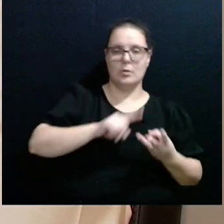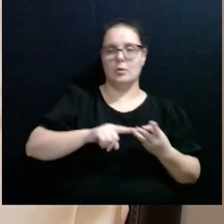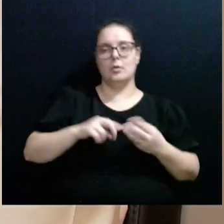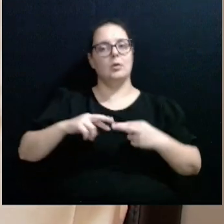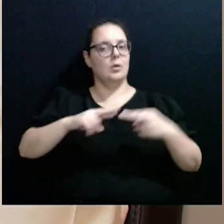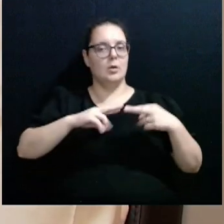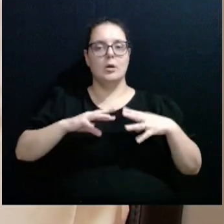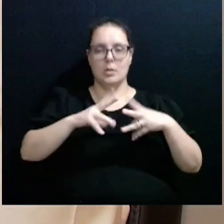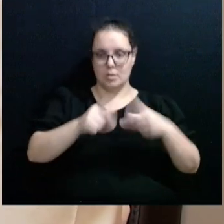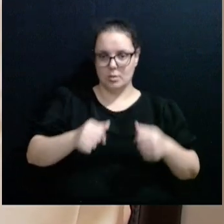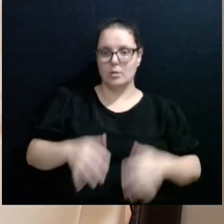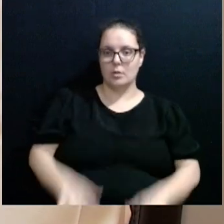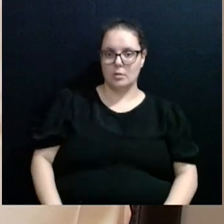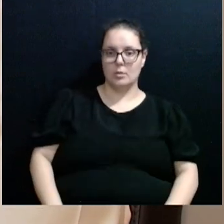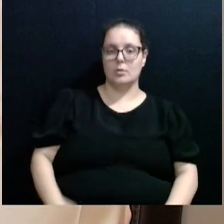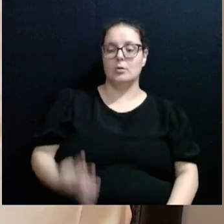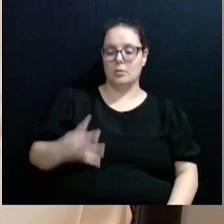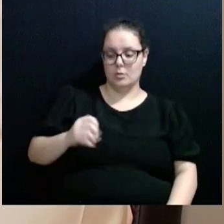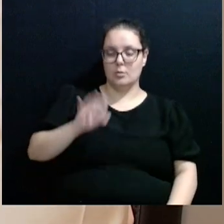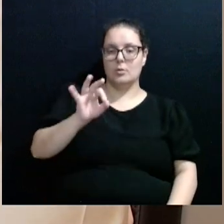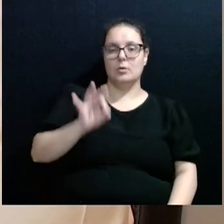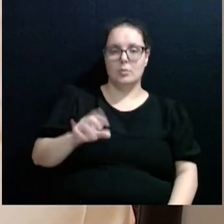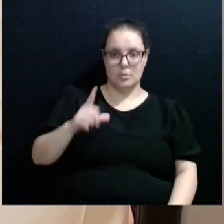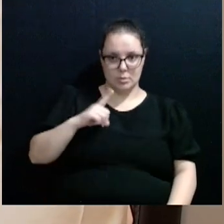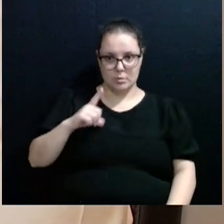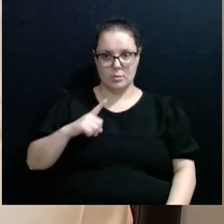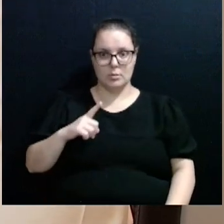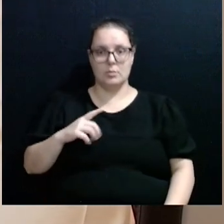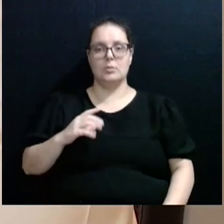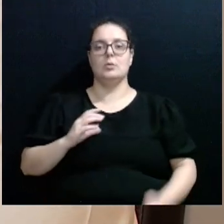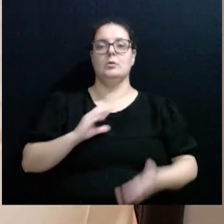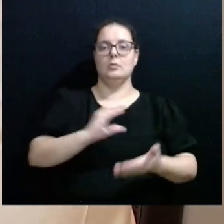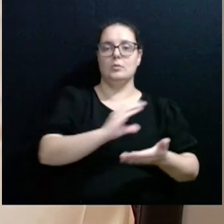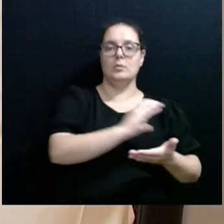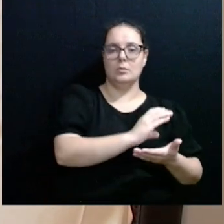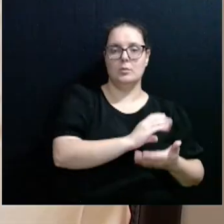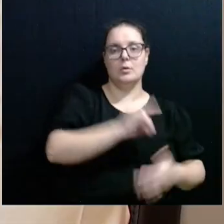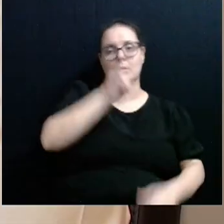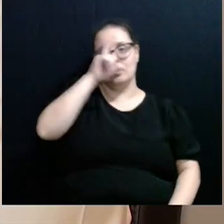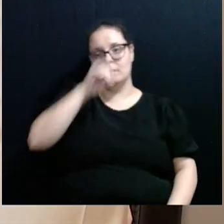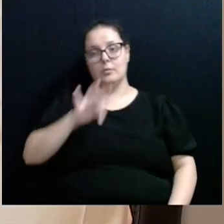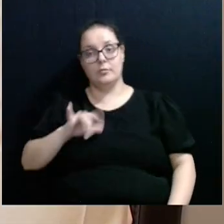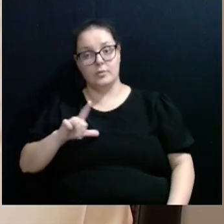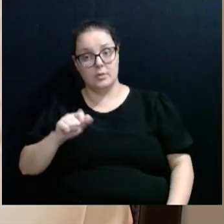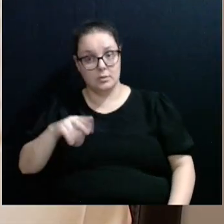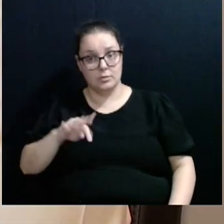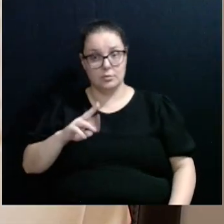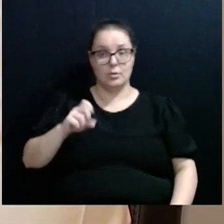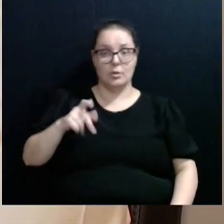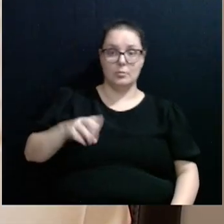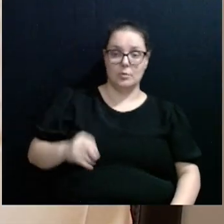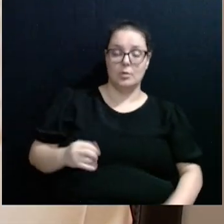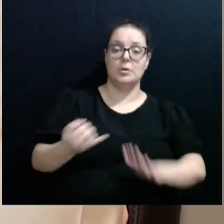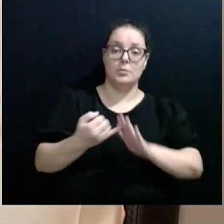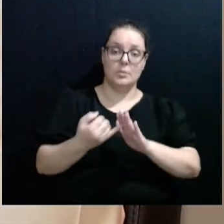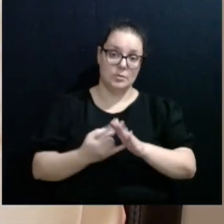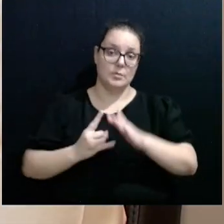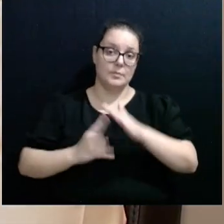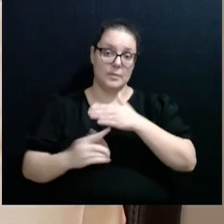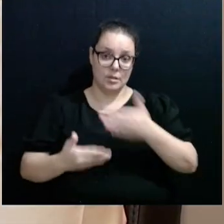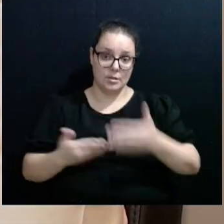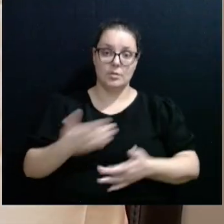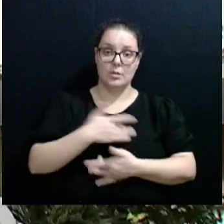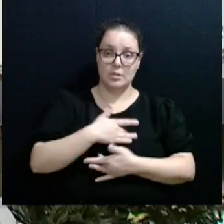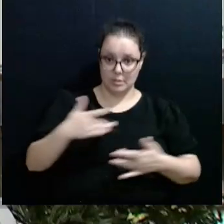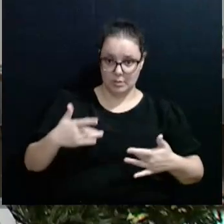os outros 40 que sobraram, nós destinamos eles a hospitais filantrópicos, entidades que prestam serviços de saúde através